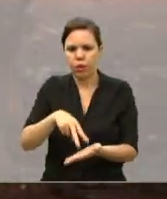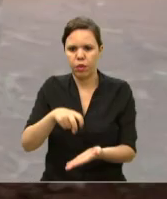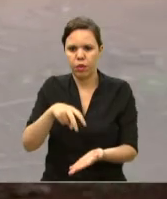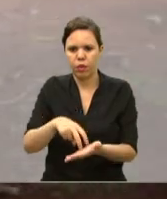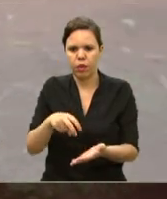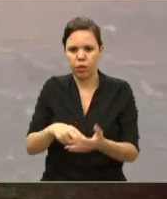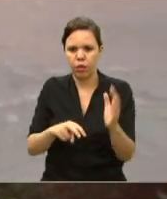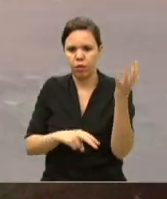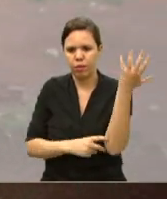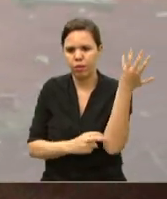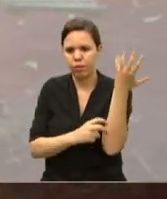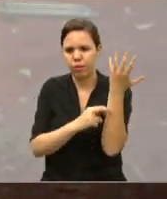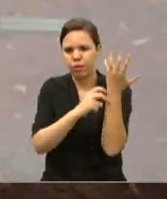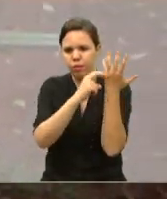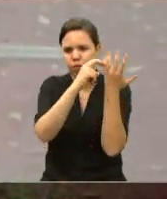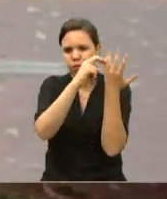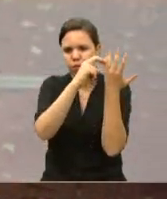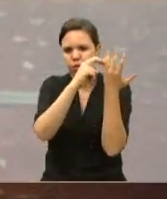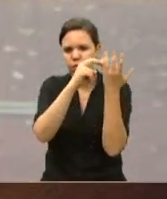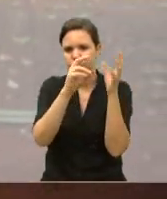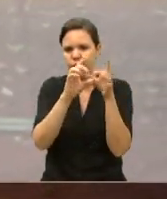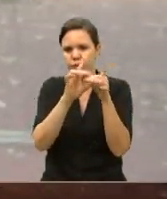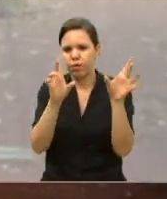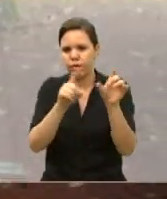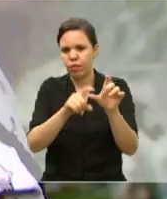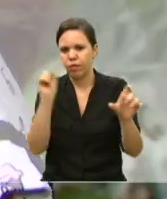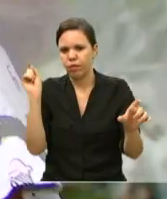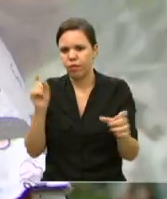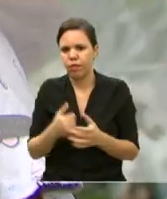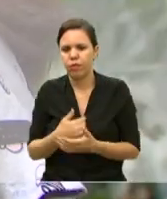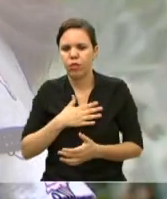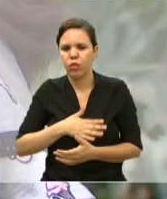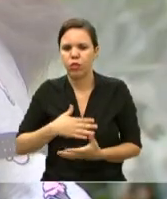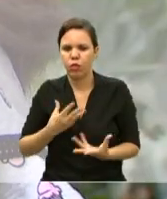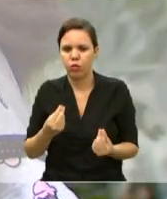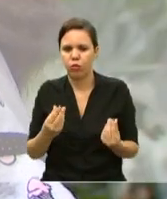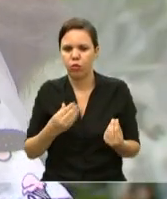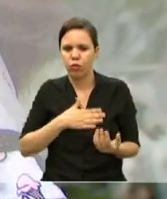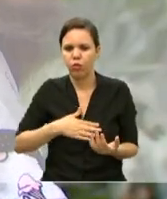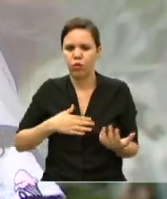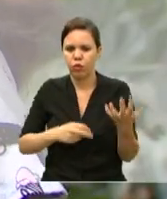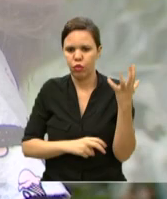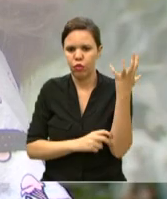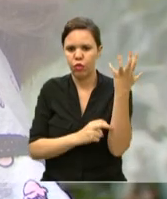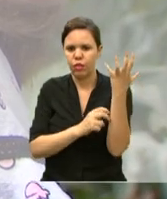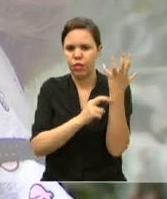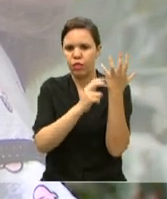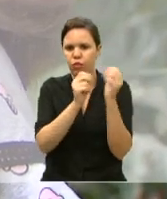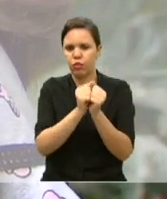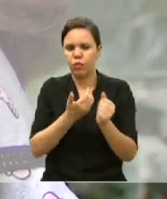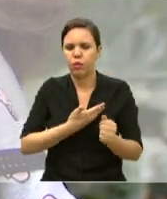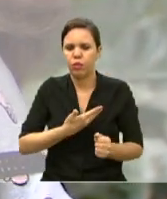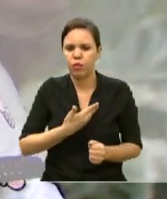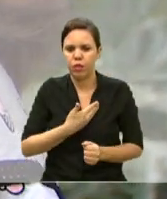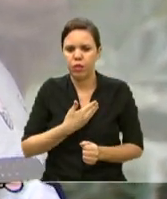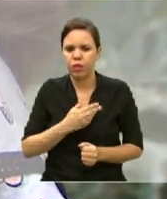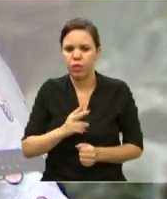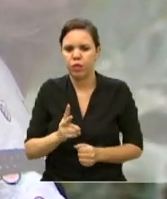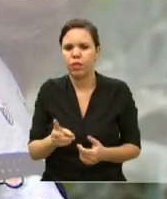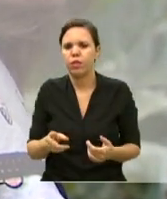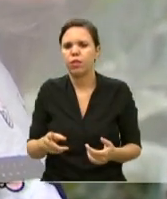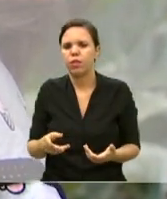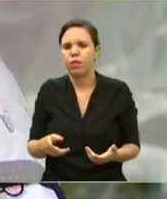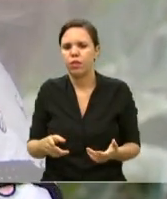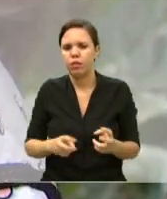pular, subir na árvore. Liberdade. Eu gosto muito de subir em árvore, eu subo muito com a minha amiga, a gente passa